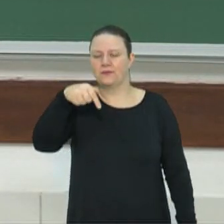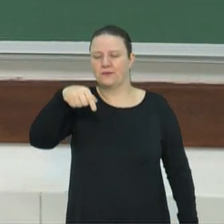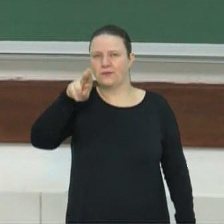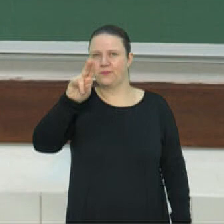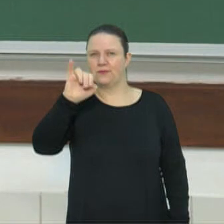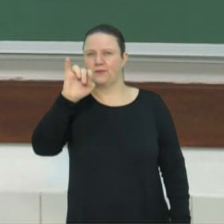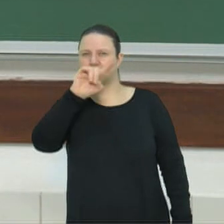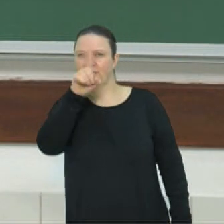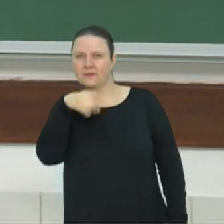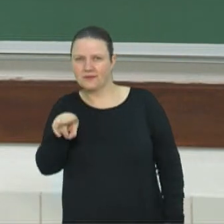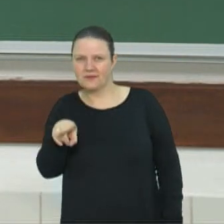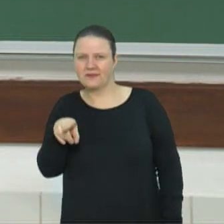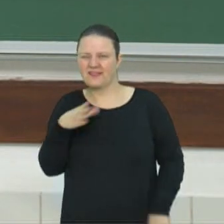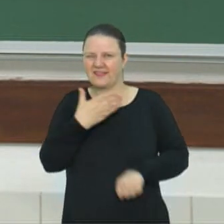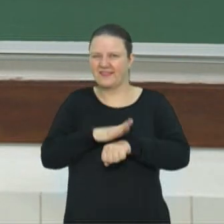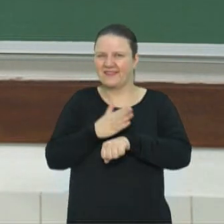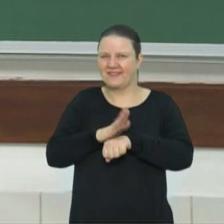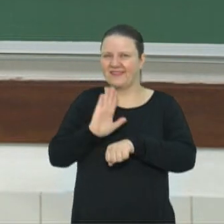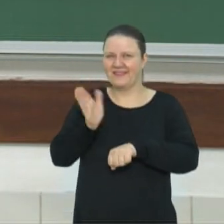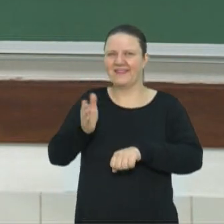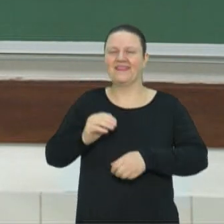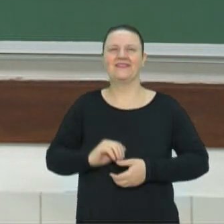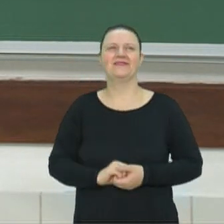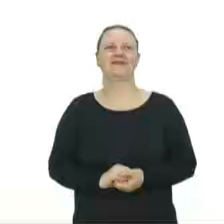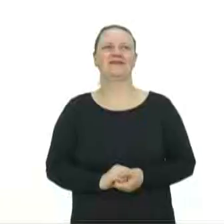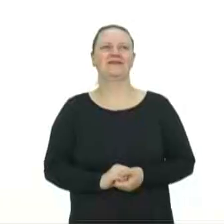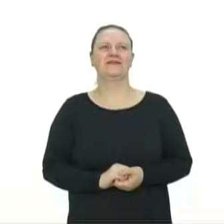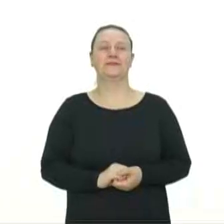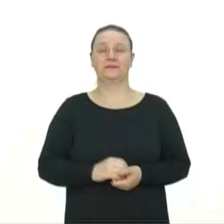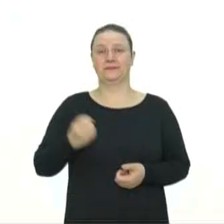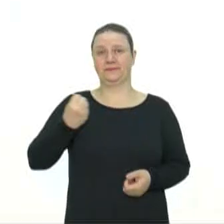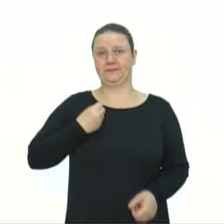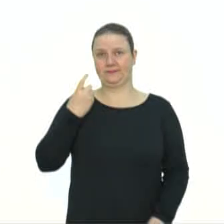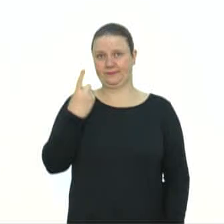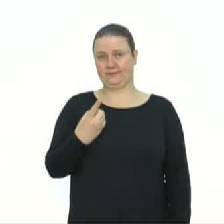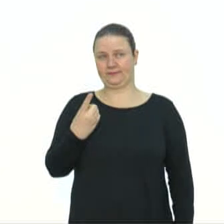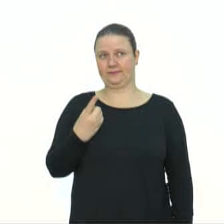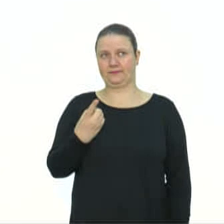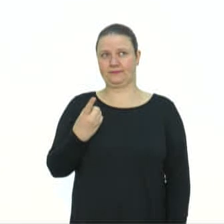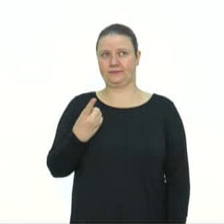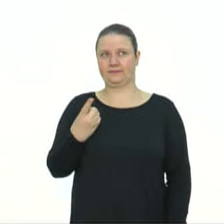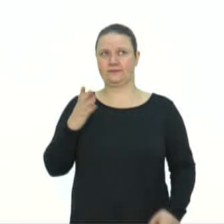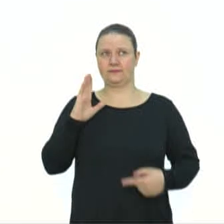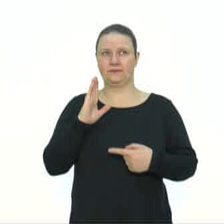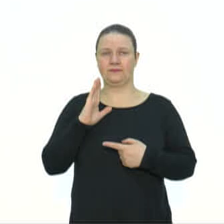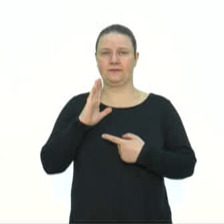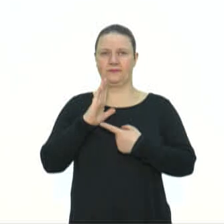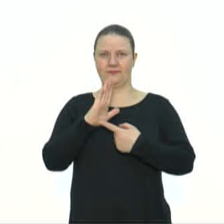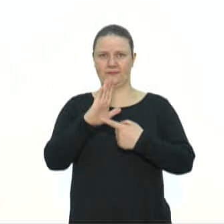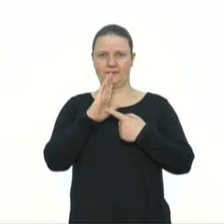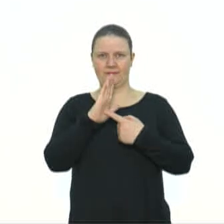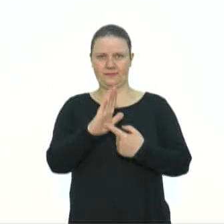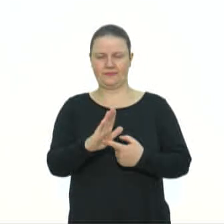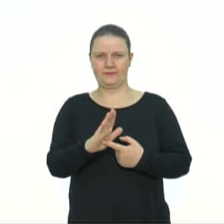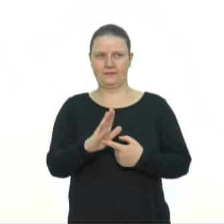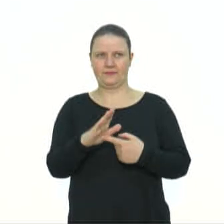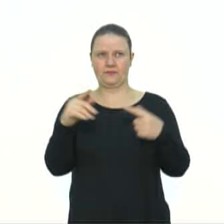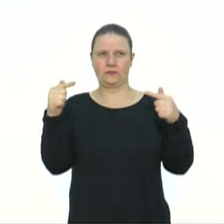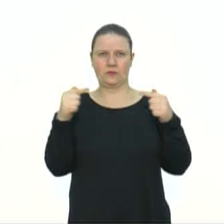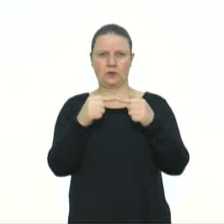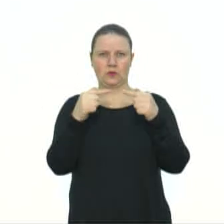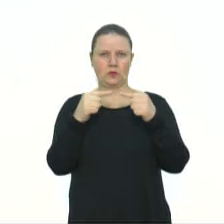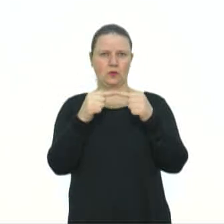nos demonstrativos. Número 1. Sobre os demonstrativos, é correto afirmar